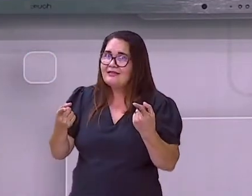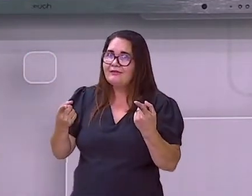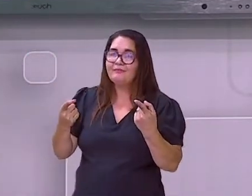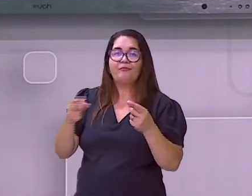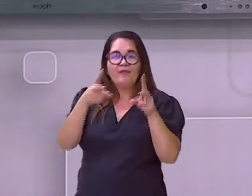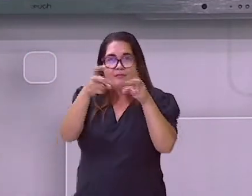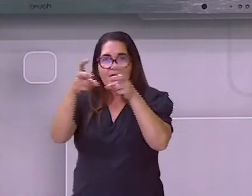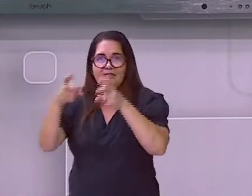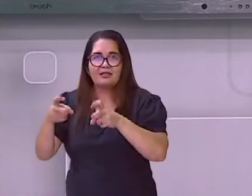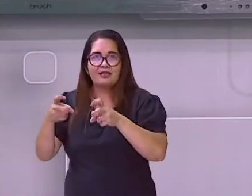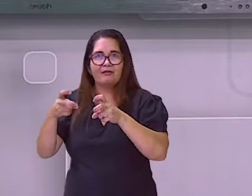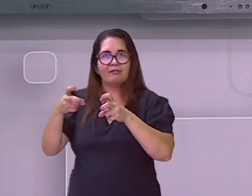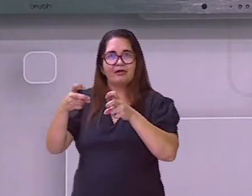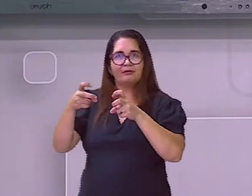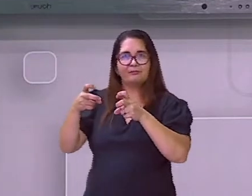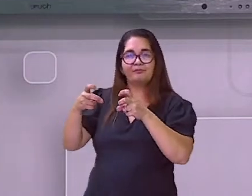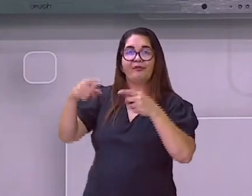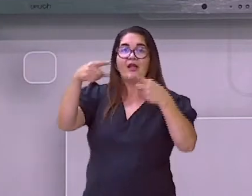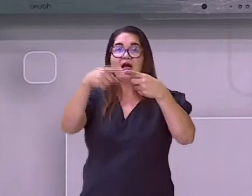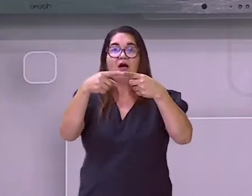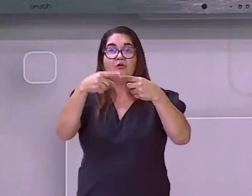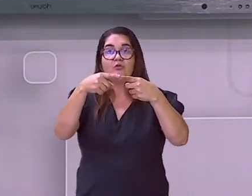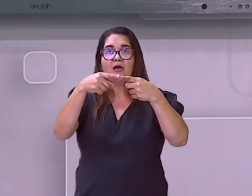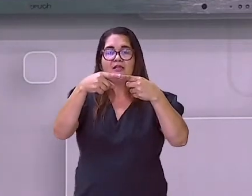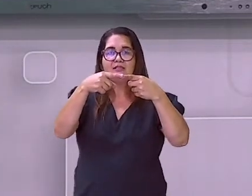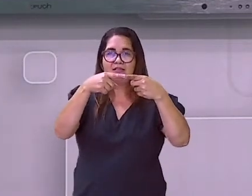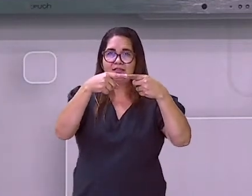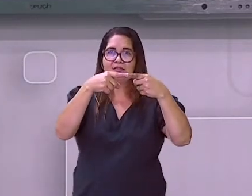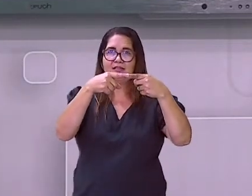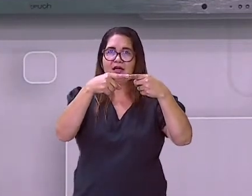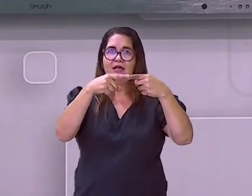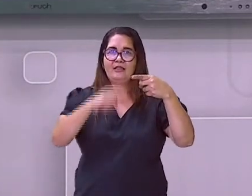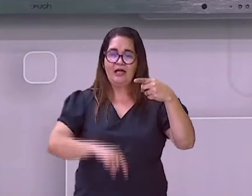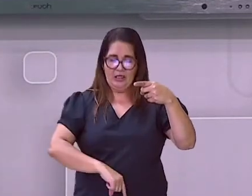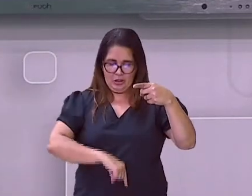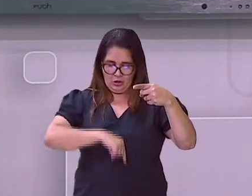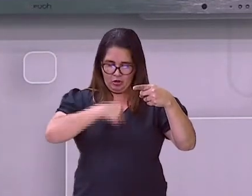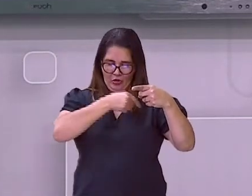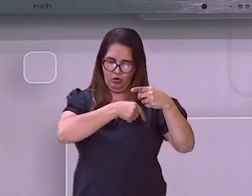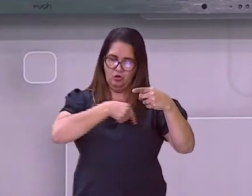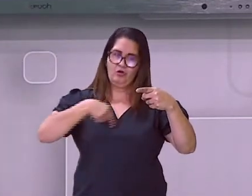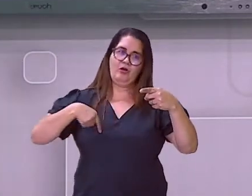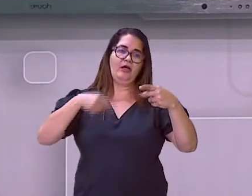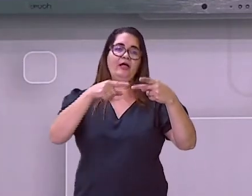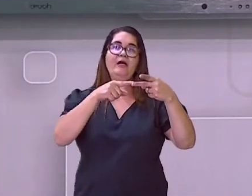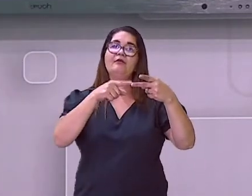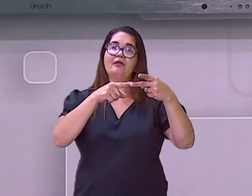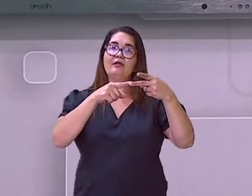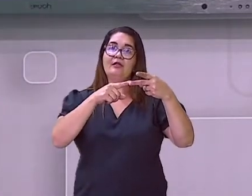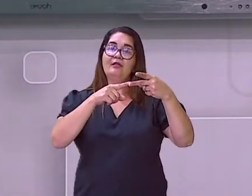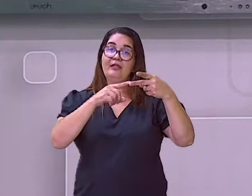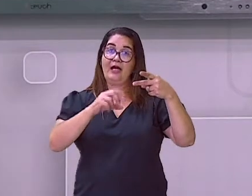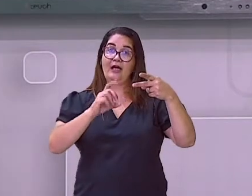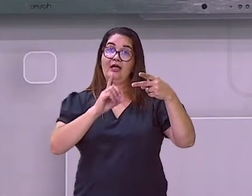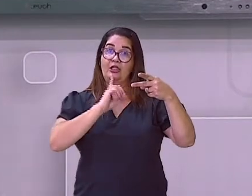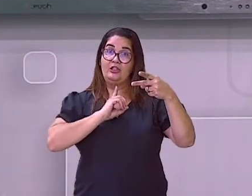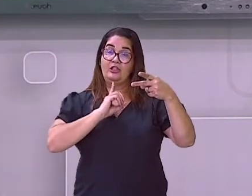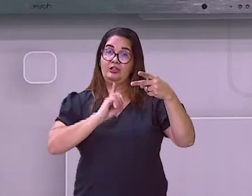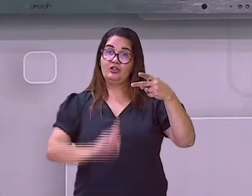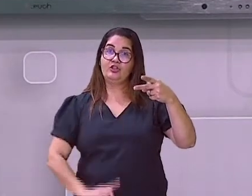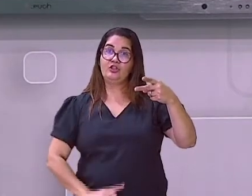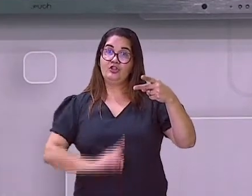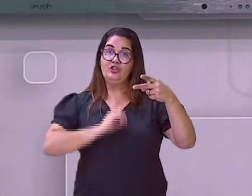É interessante. Qualidade de vida é excelente. Os índices de IDH